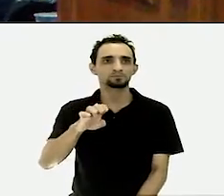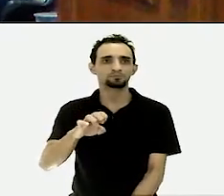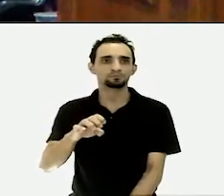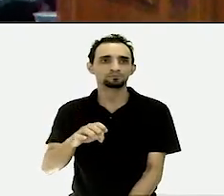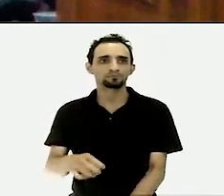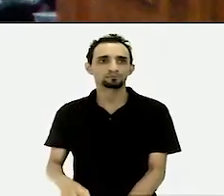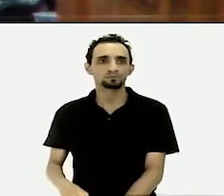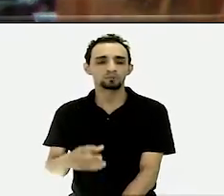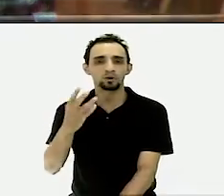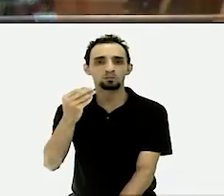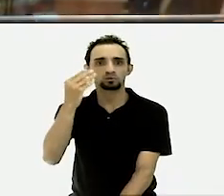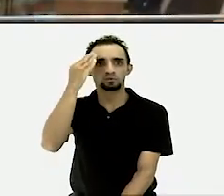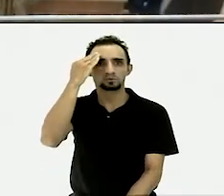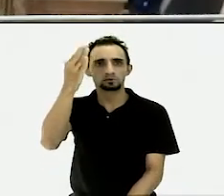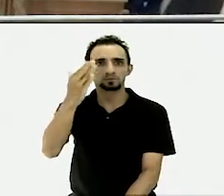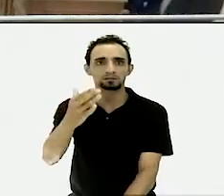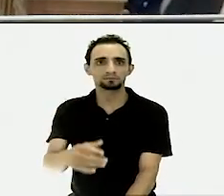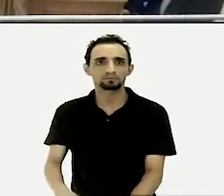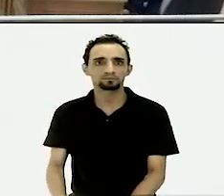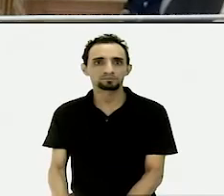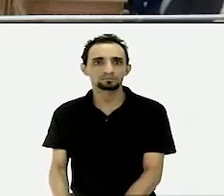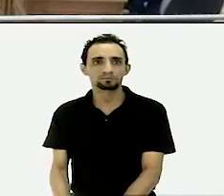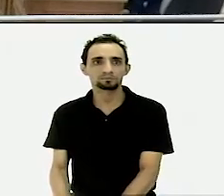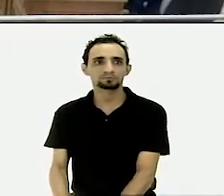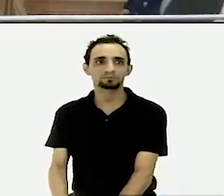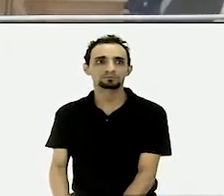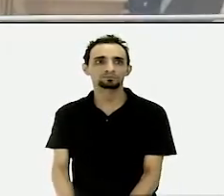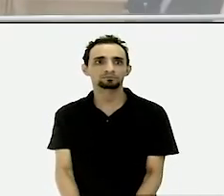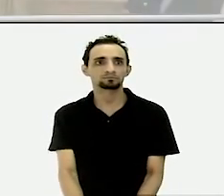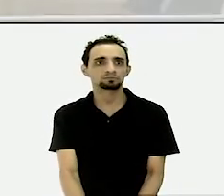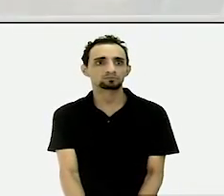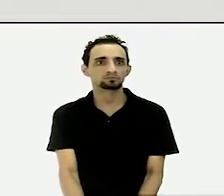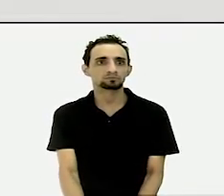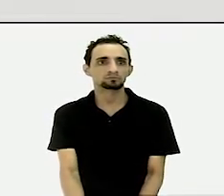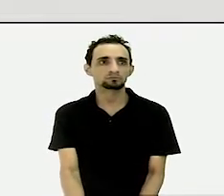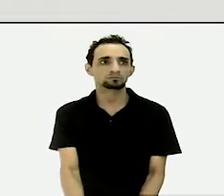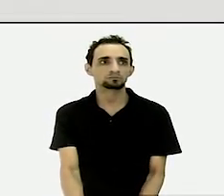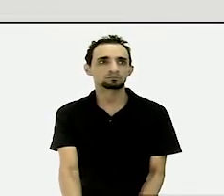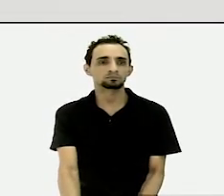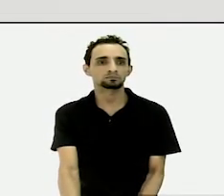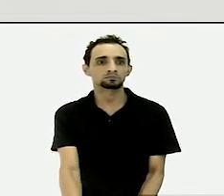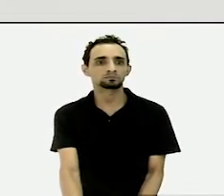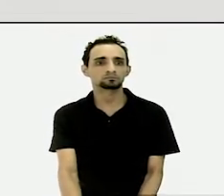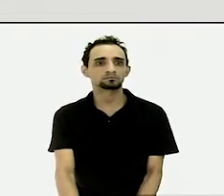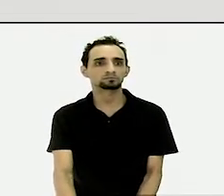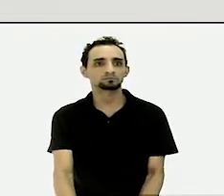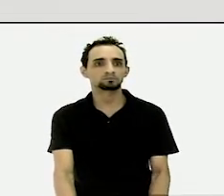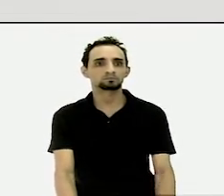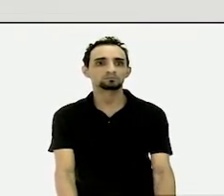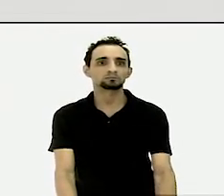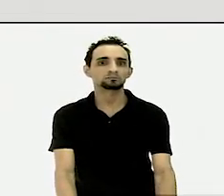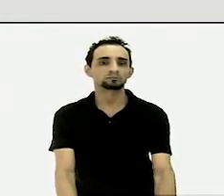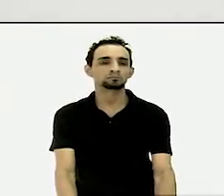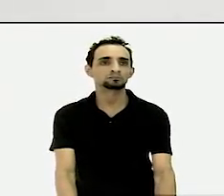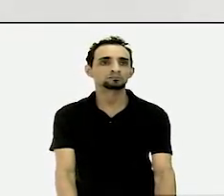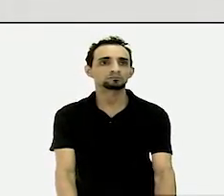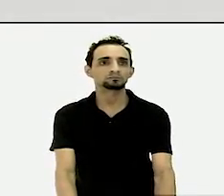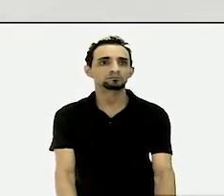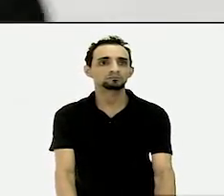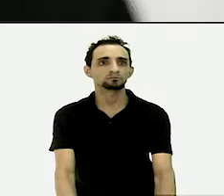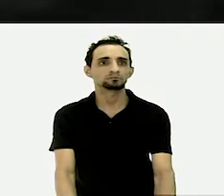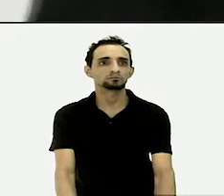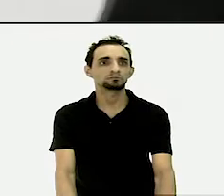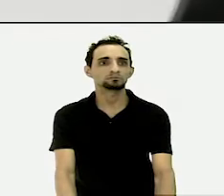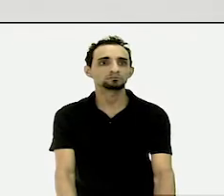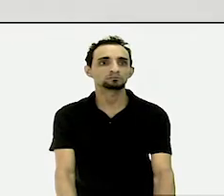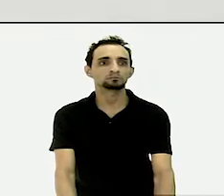Obrigado. Obrigado. Pois não, Rosa. Marcos, primeiro, parabéns pela, em relação às melhores para os bombeiros. Você imagina a emoção, o